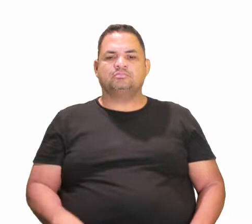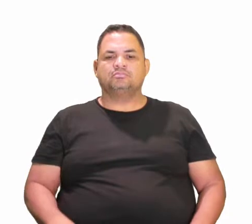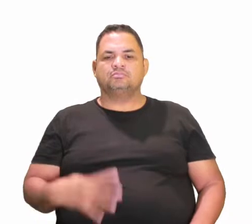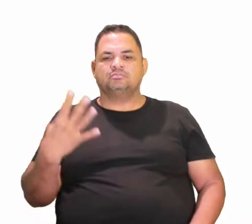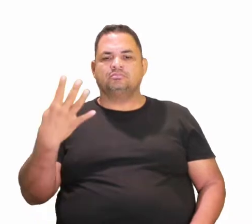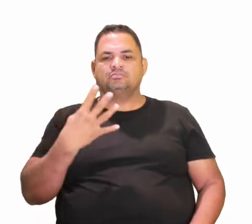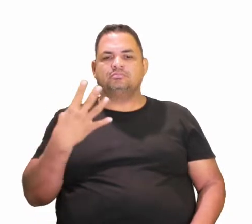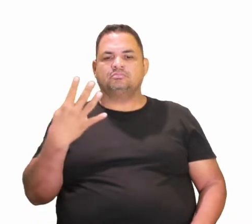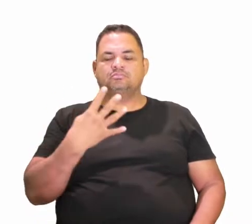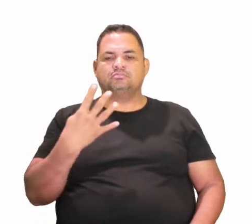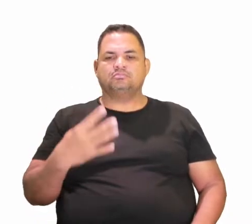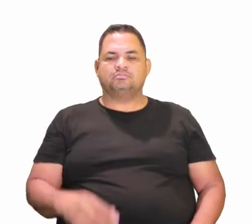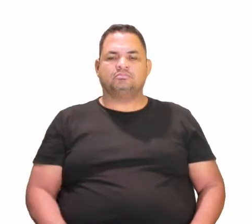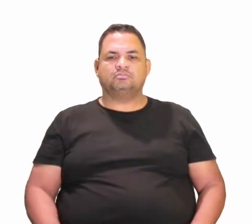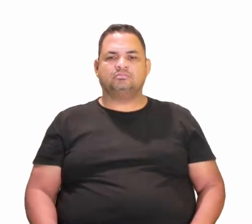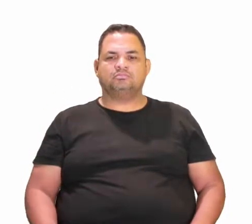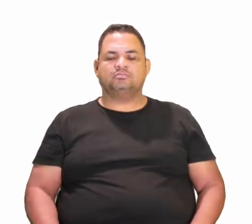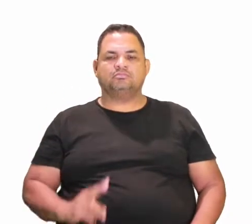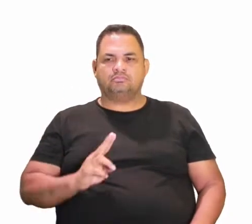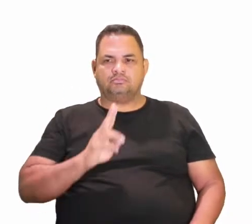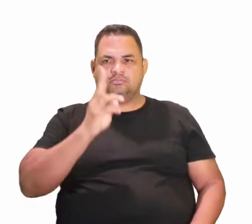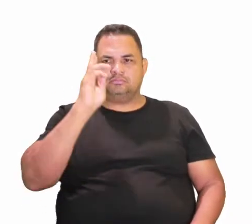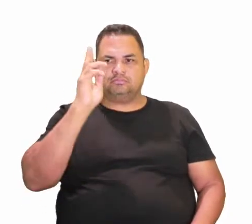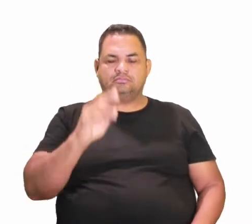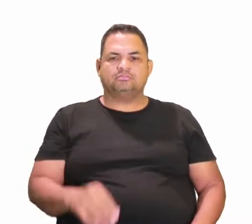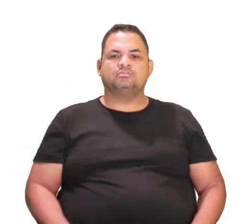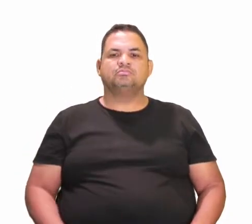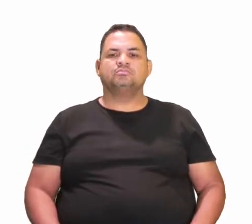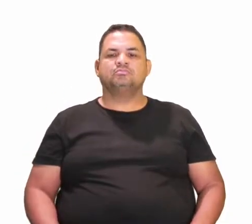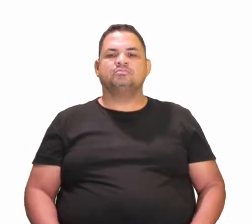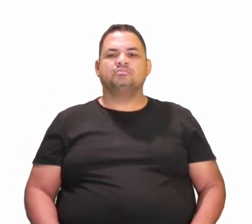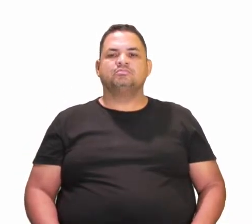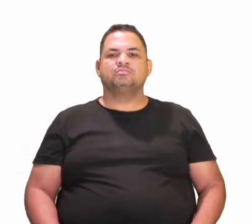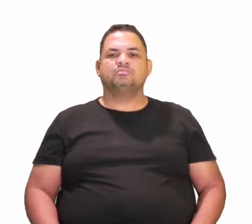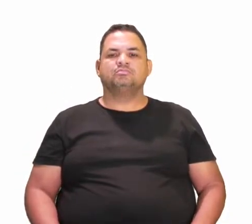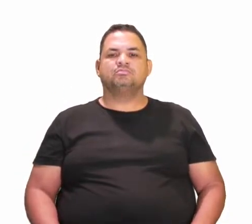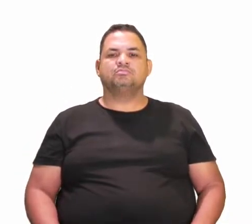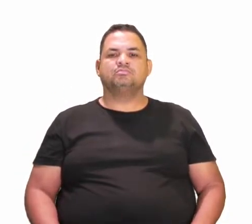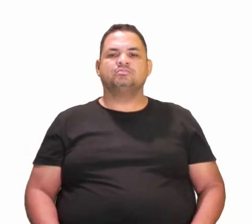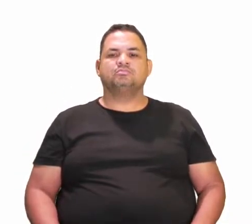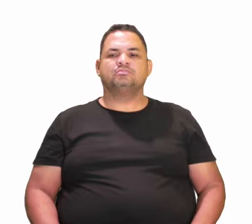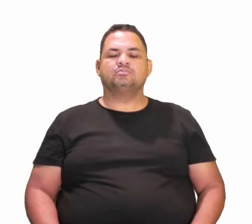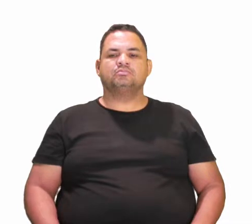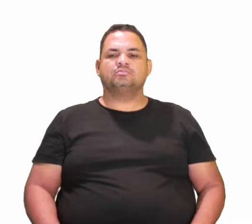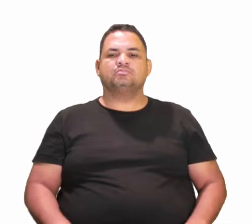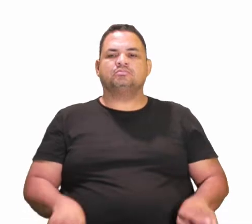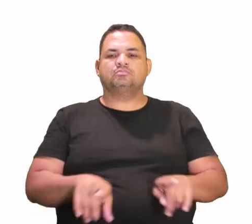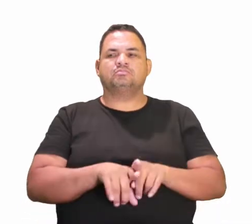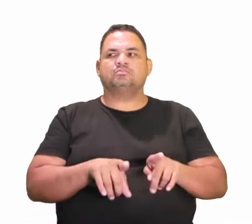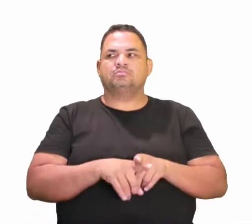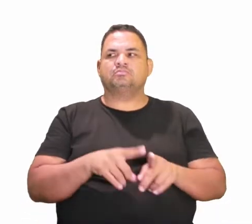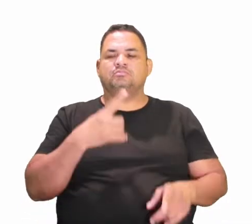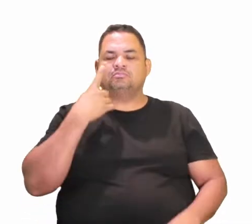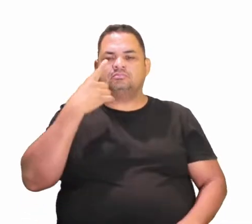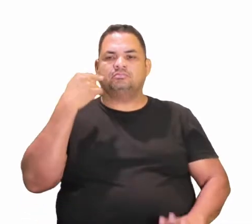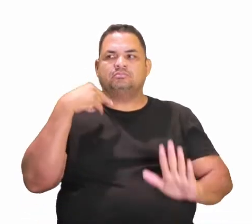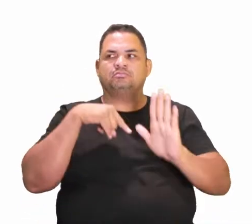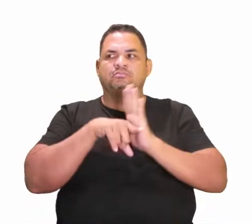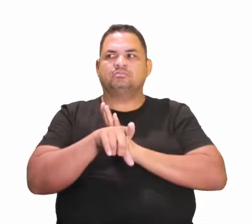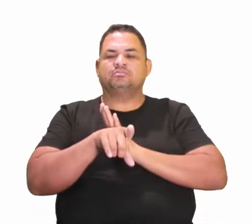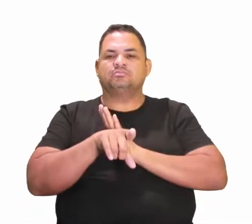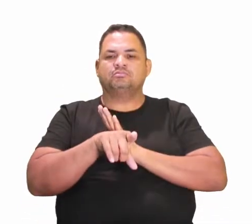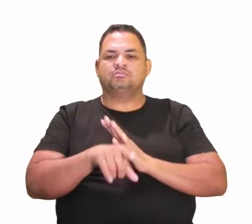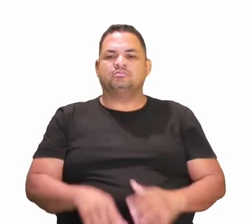quarto for e assim por diante E aí a gente também viu essa questão da pergunta do